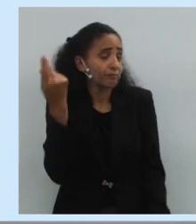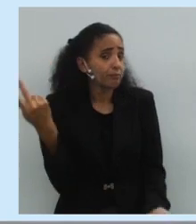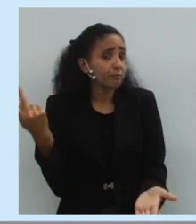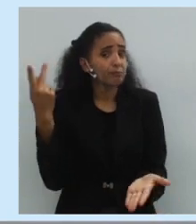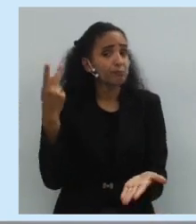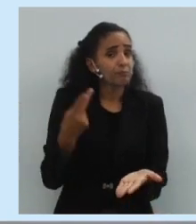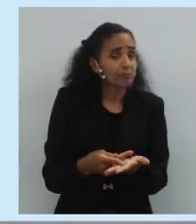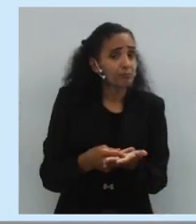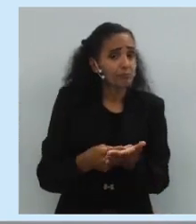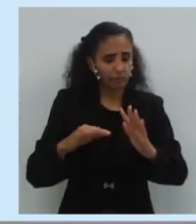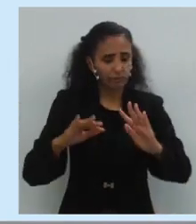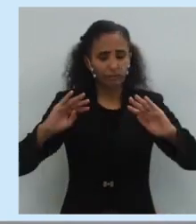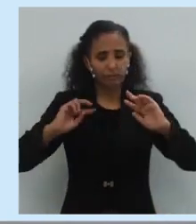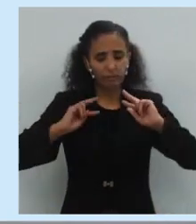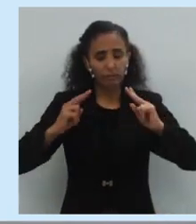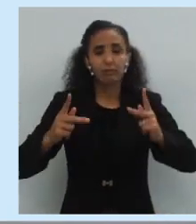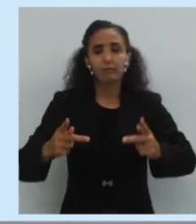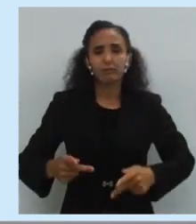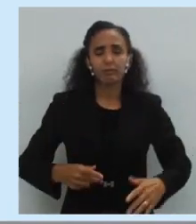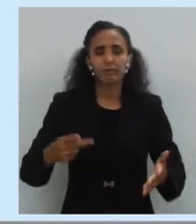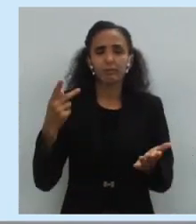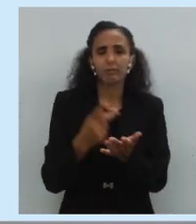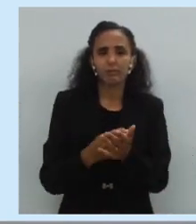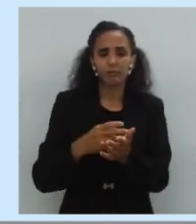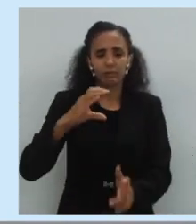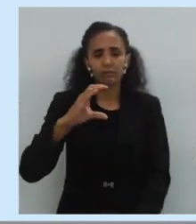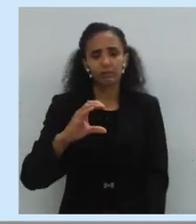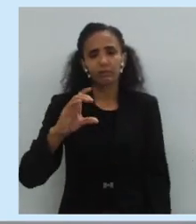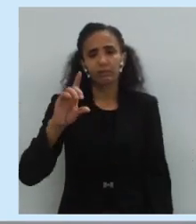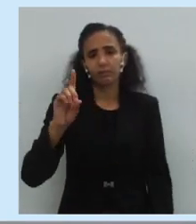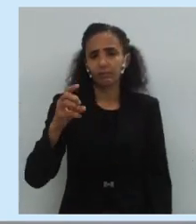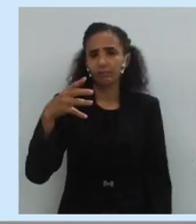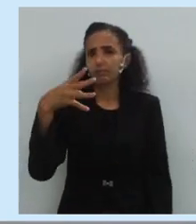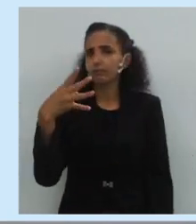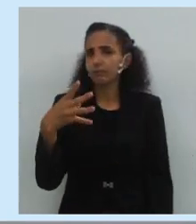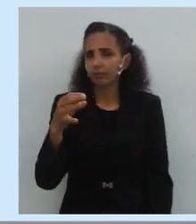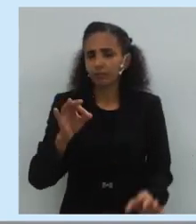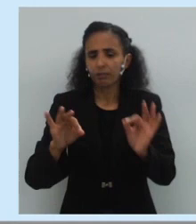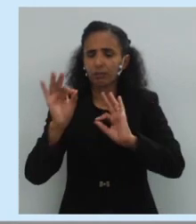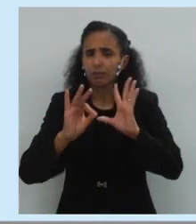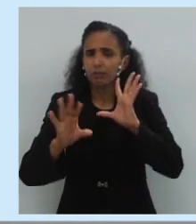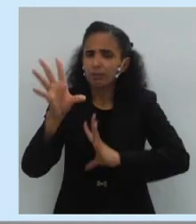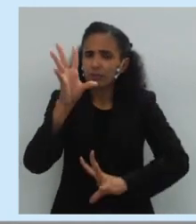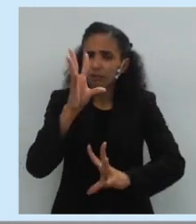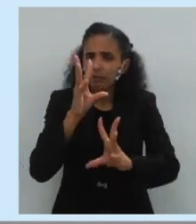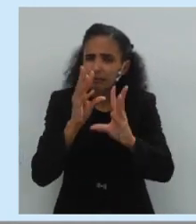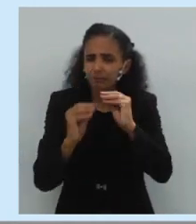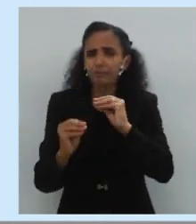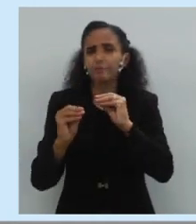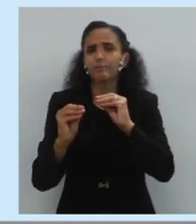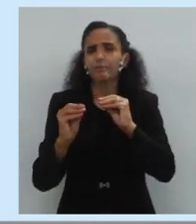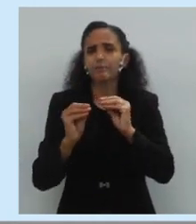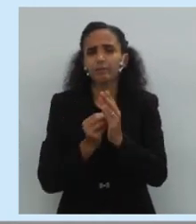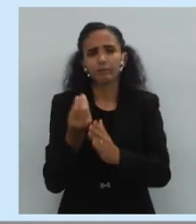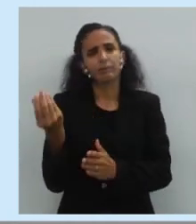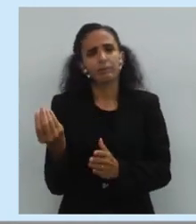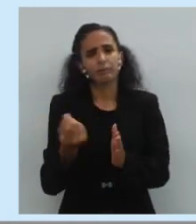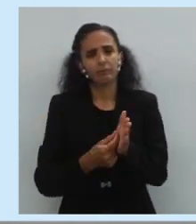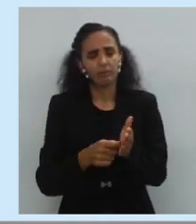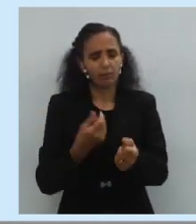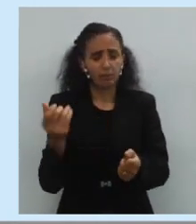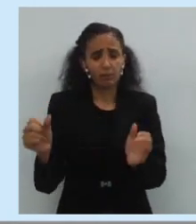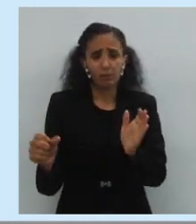seja, normalmente o número de linfócitos, que é o CD4, ele é reduzido durante